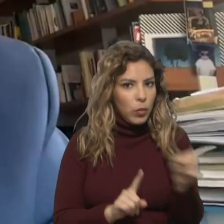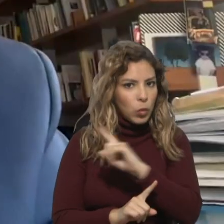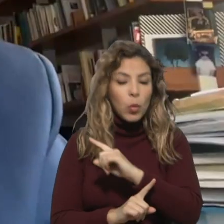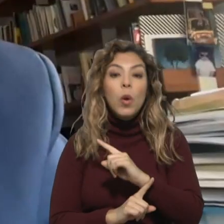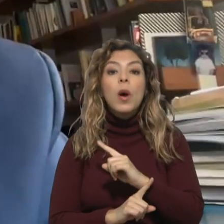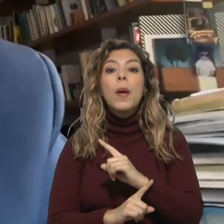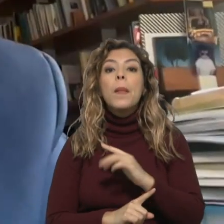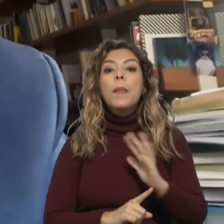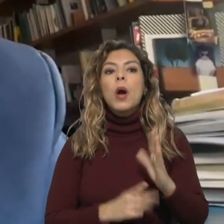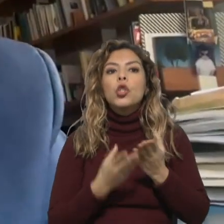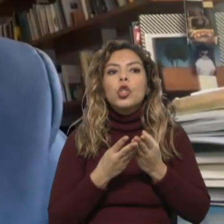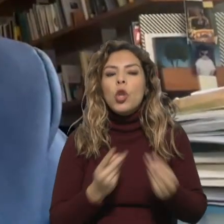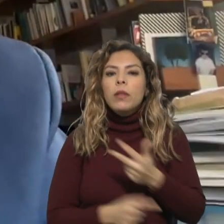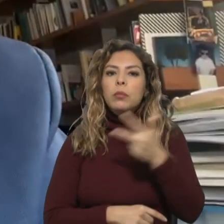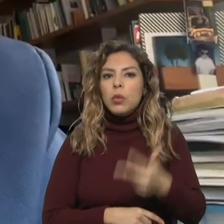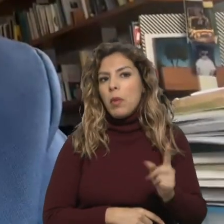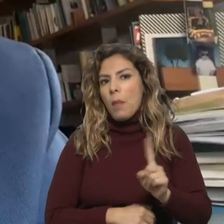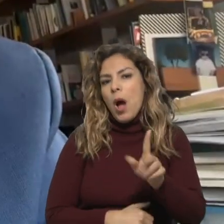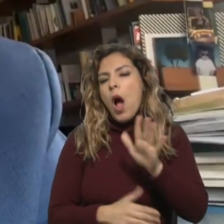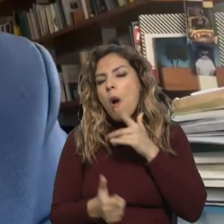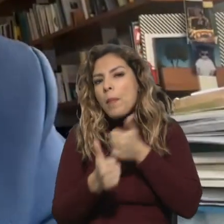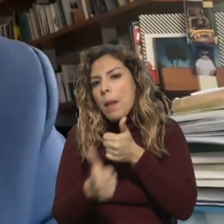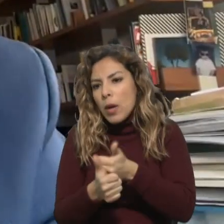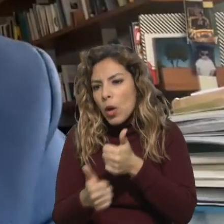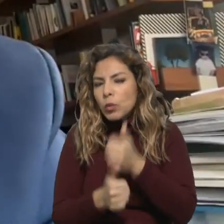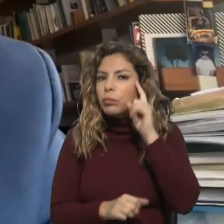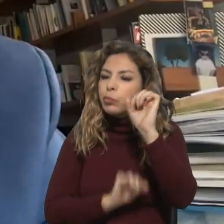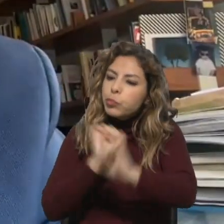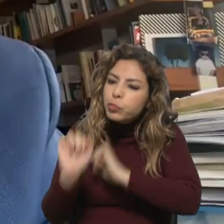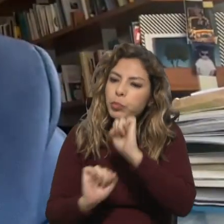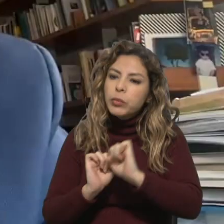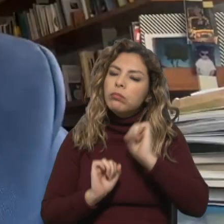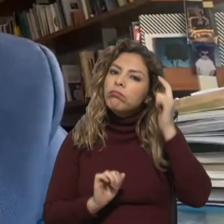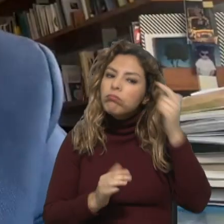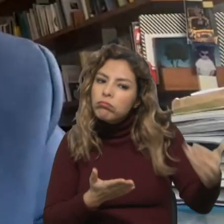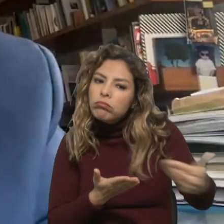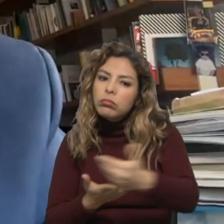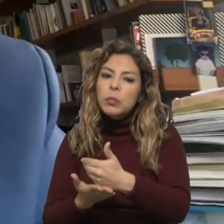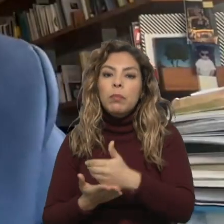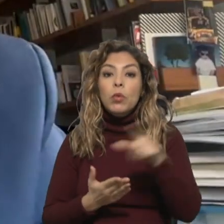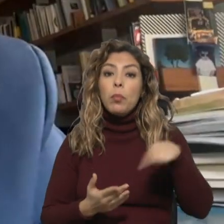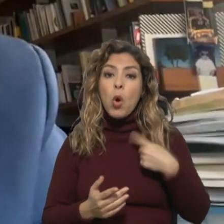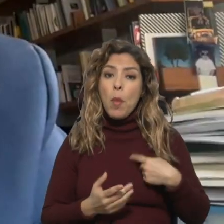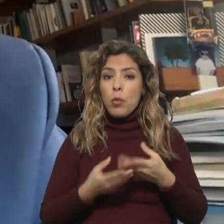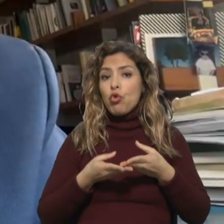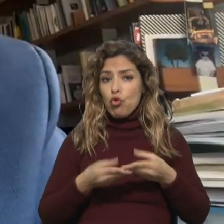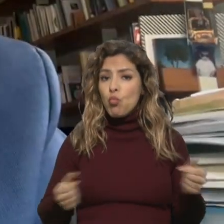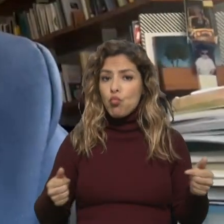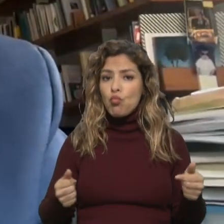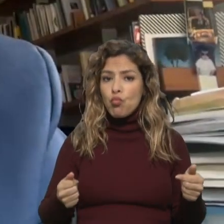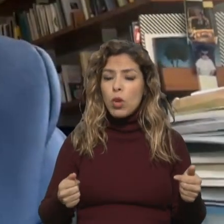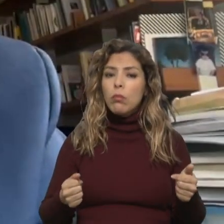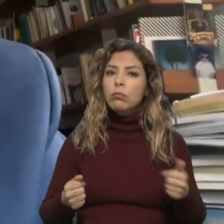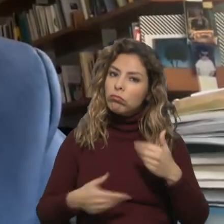resolver completamente, mas acompanhar dentro da Igreja. Este é um problema de toda a humanidade e ele resolveu de facto começar o seu